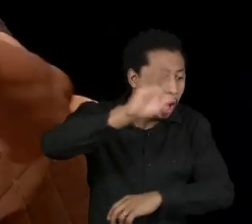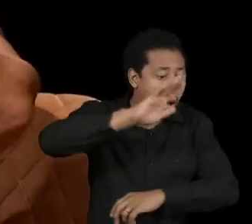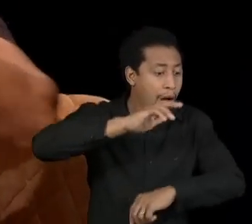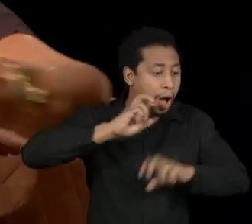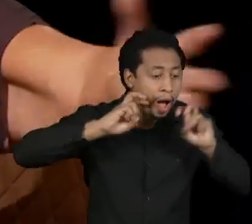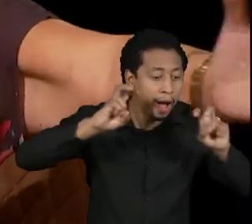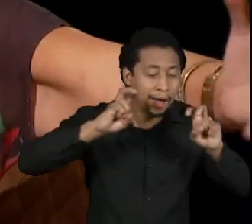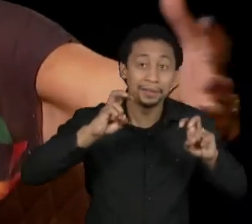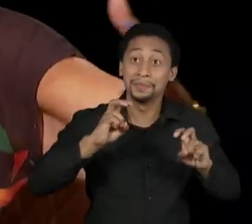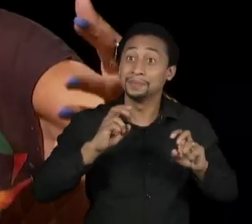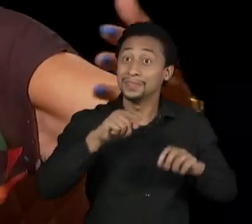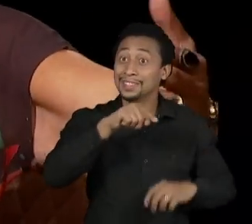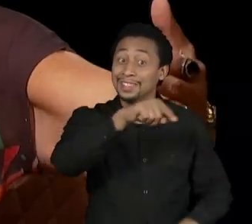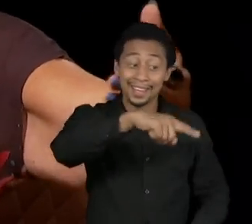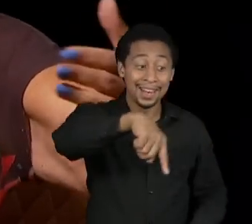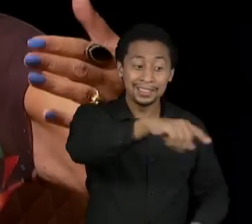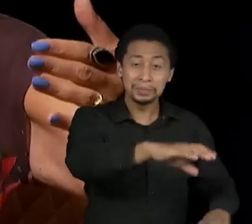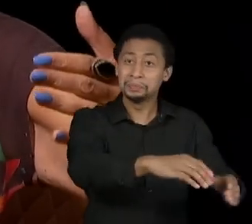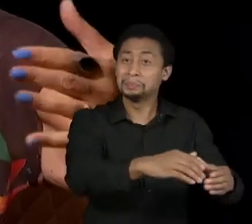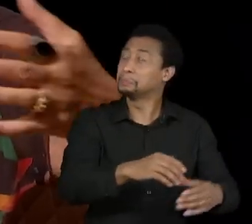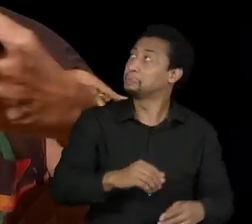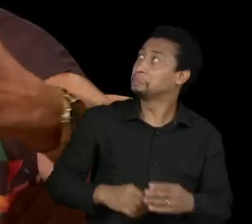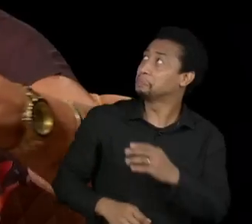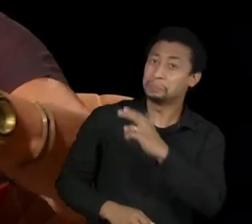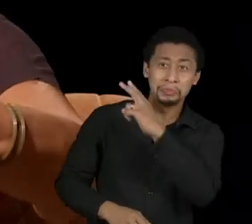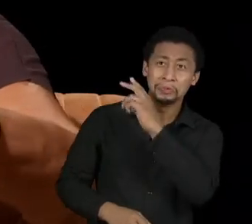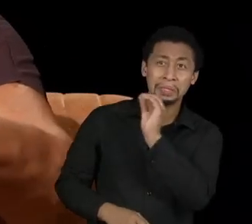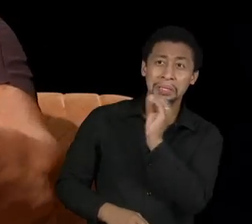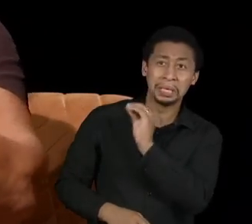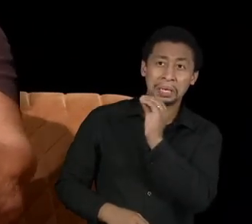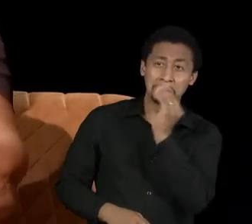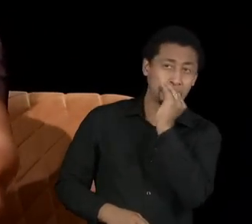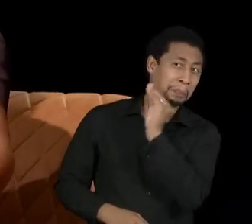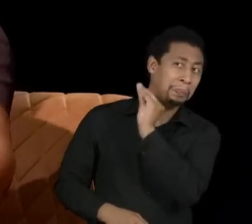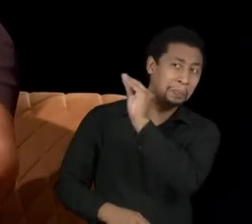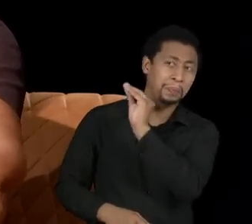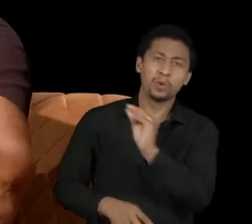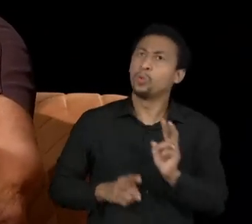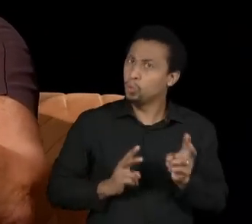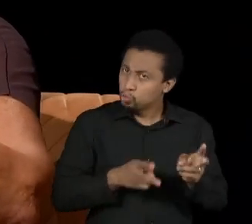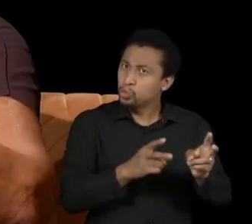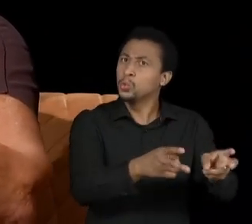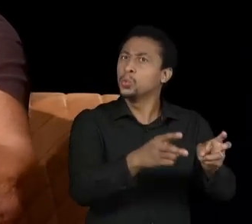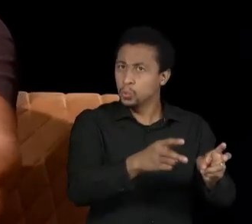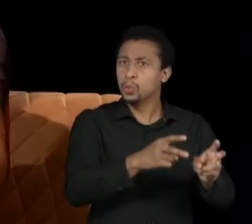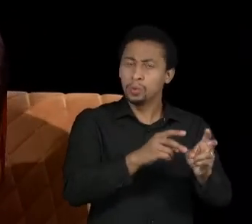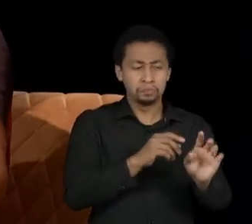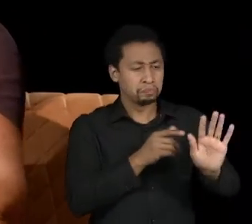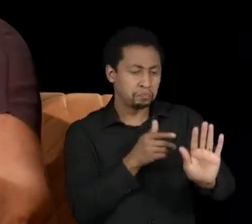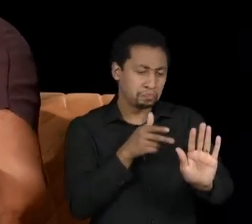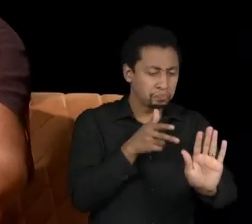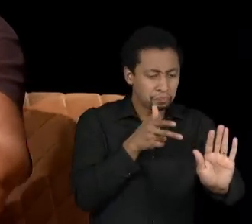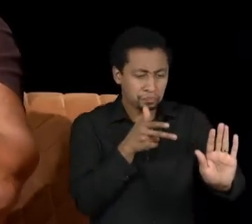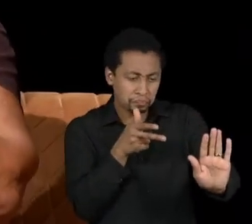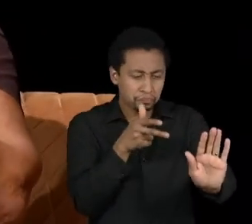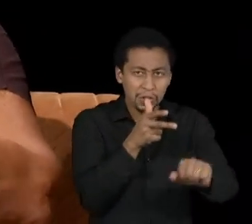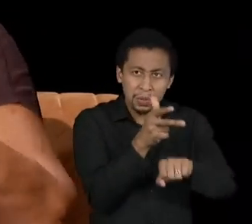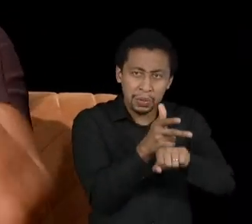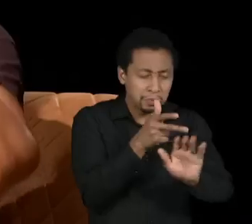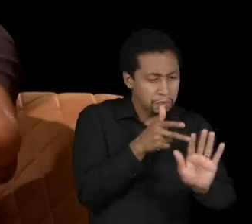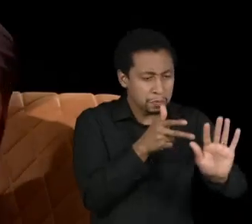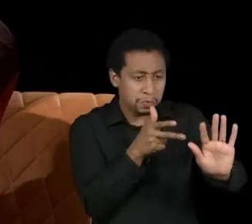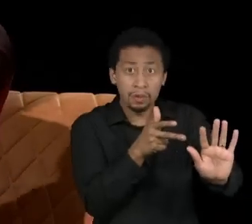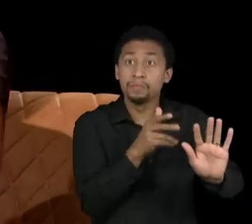Godard. E ele não parava. Veio, a polícia do lado de cá, deram um soco